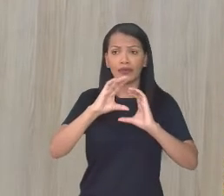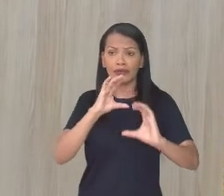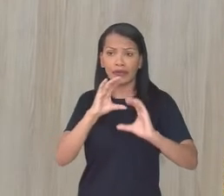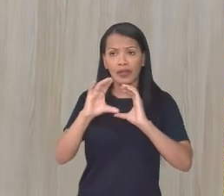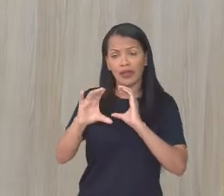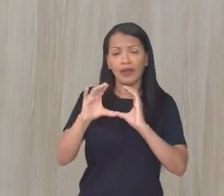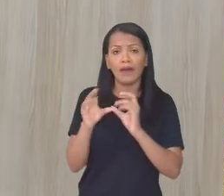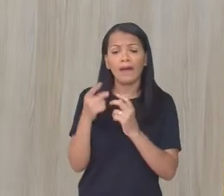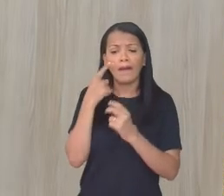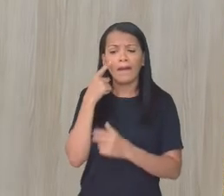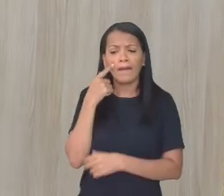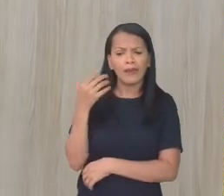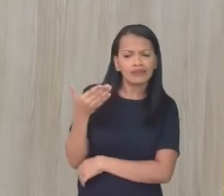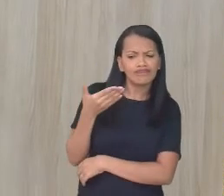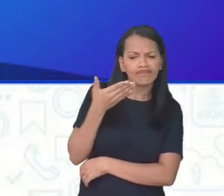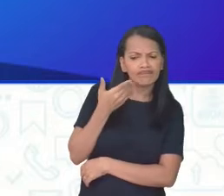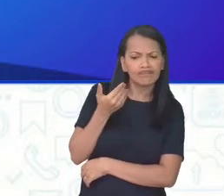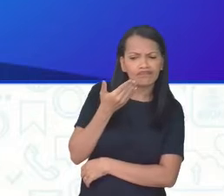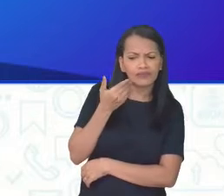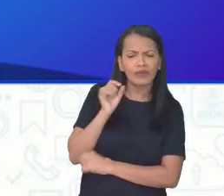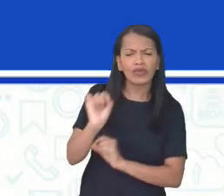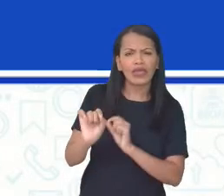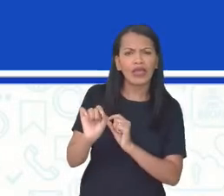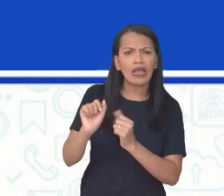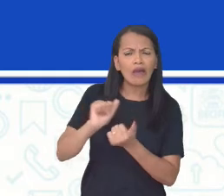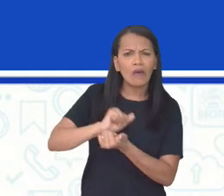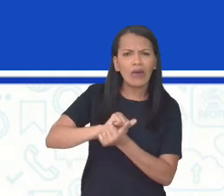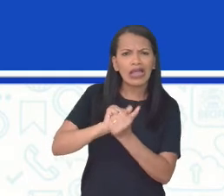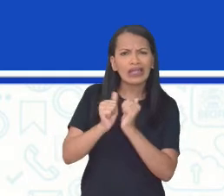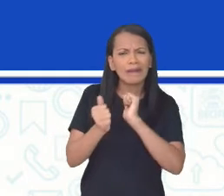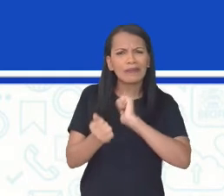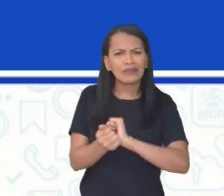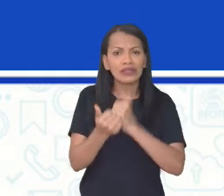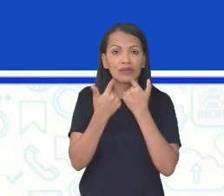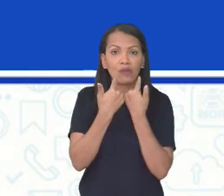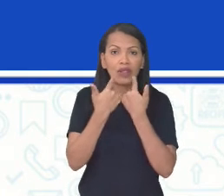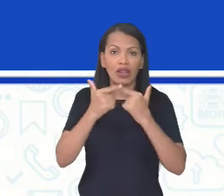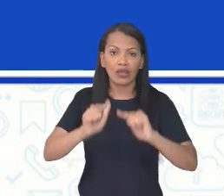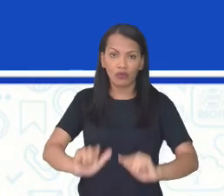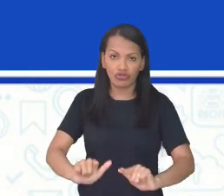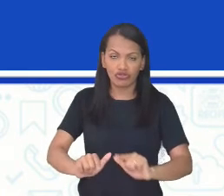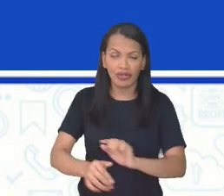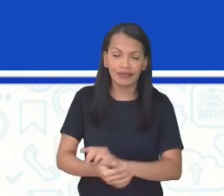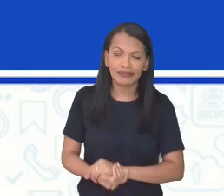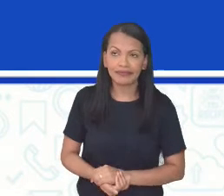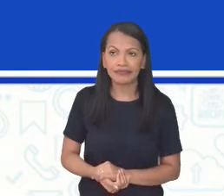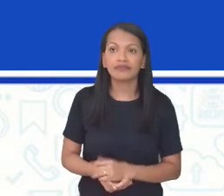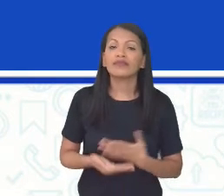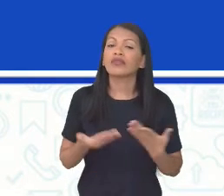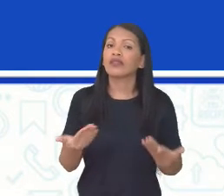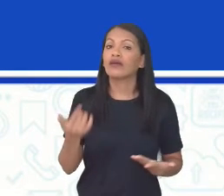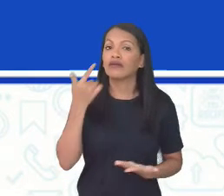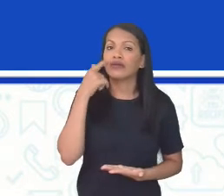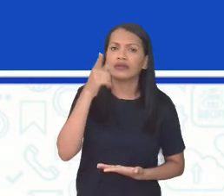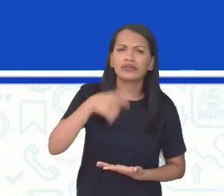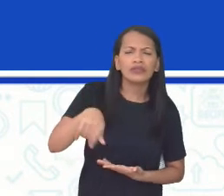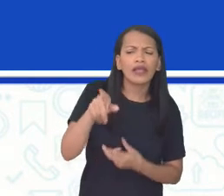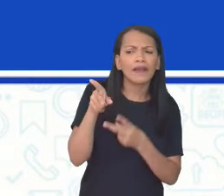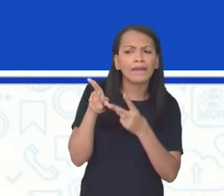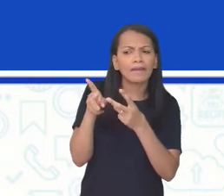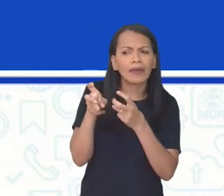observando a adequação linguística. Então, para observar,